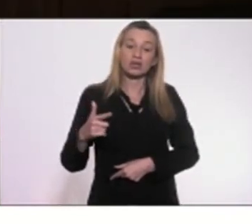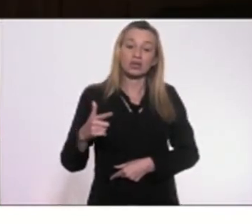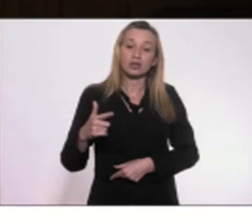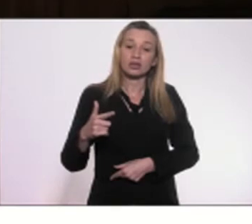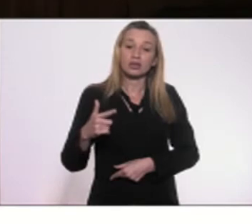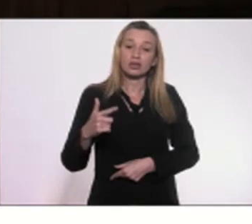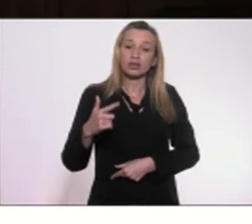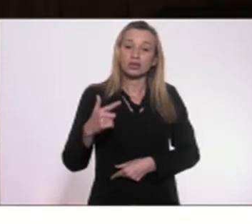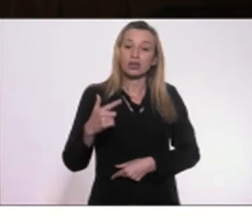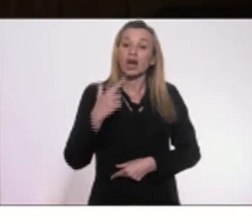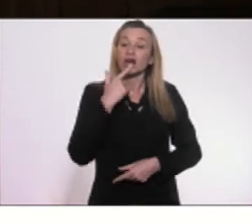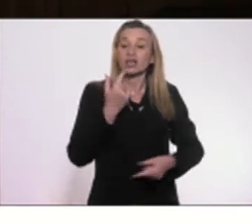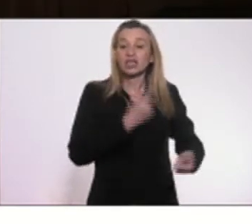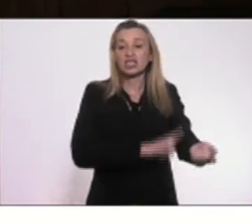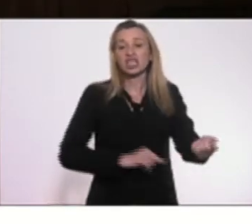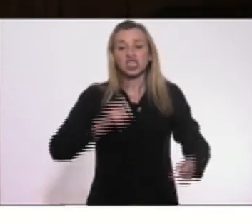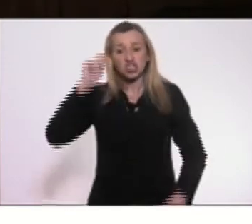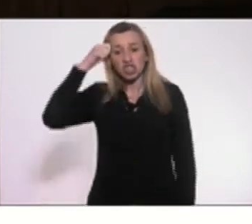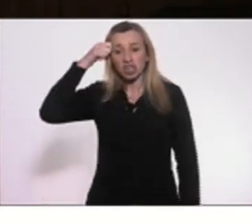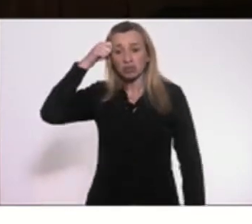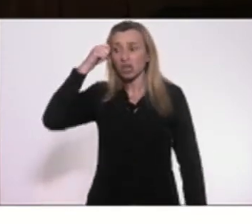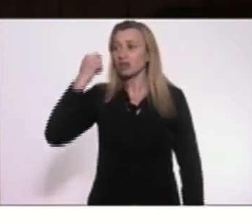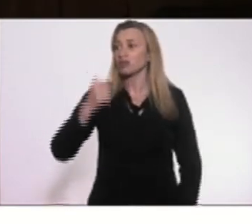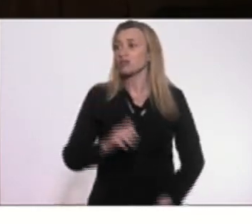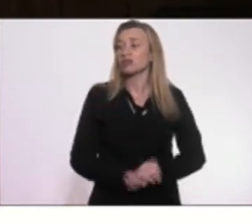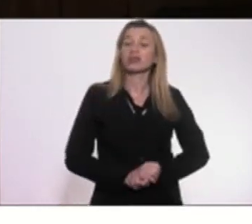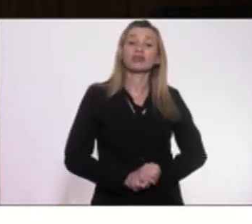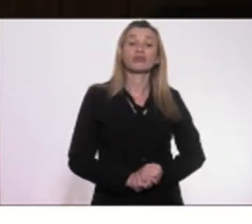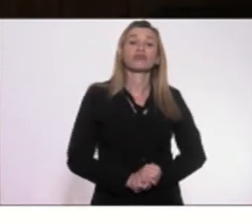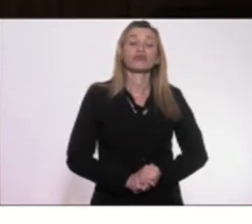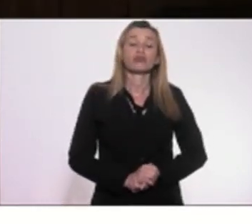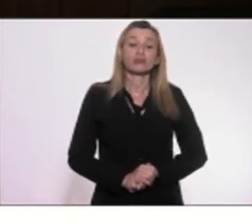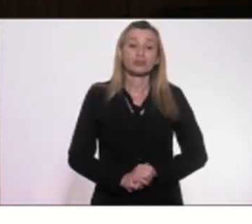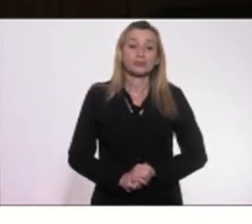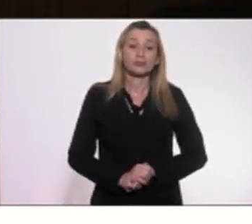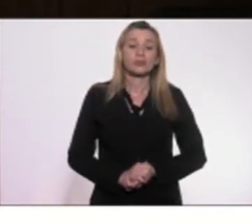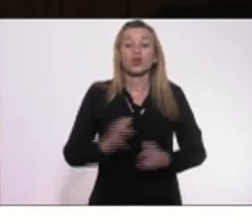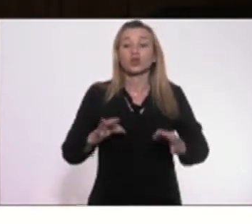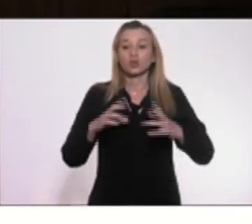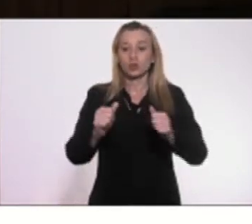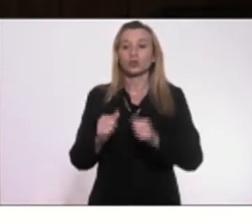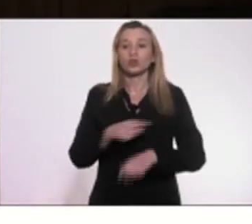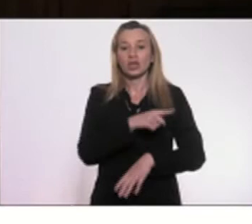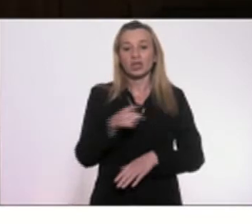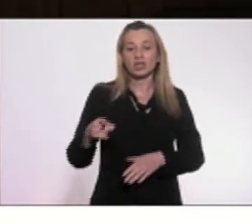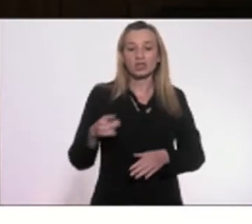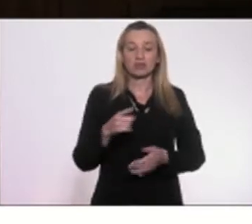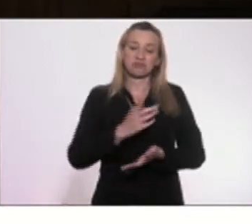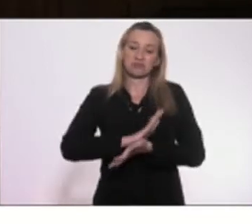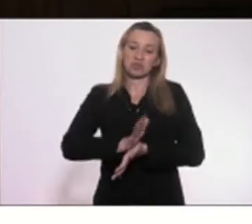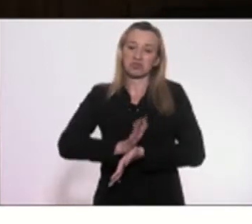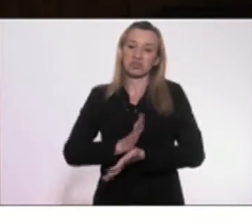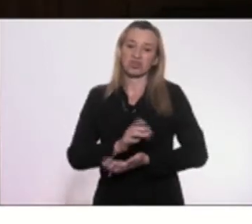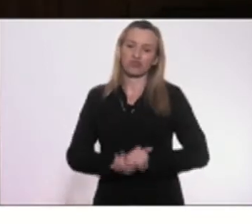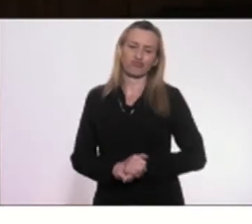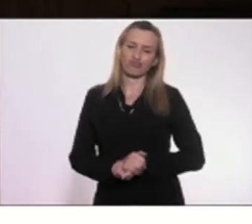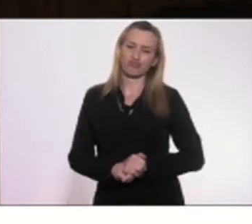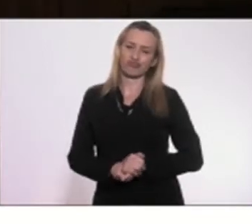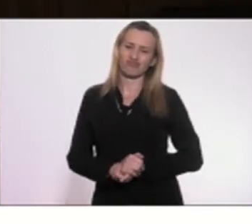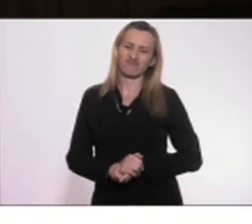na matriz africana. Então, todos esses preconceitos